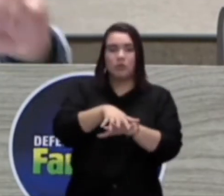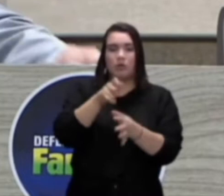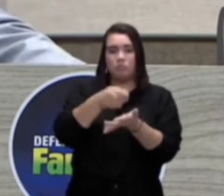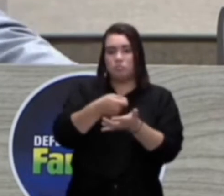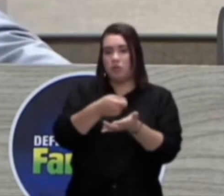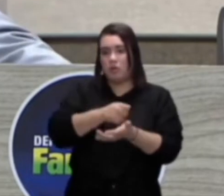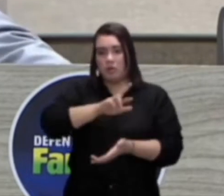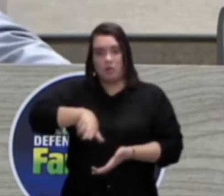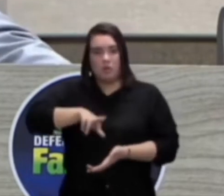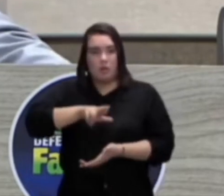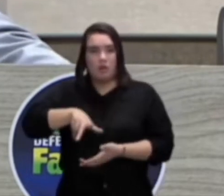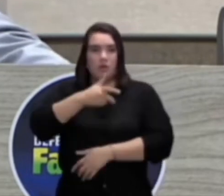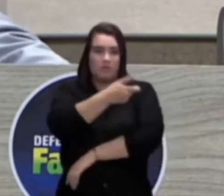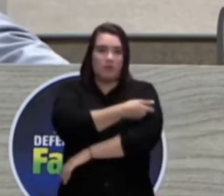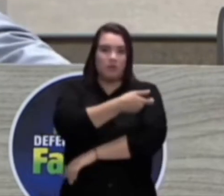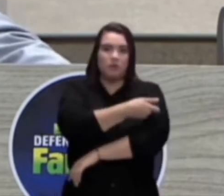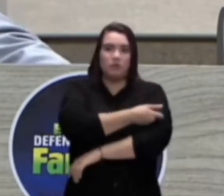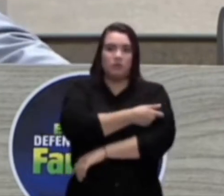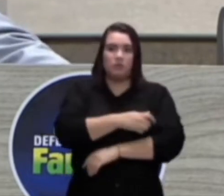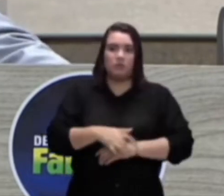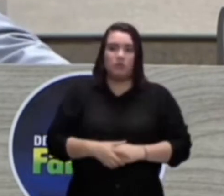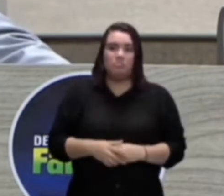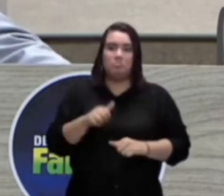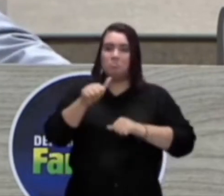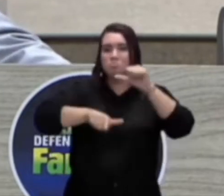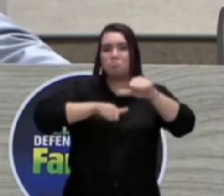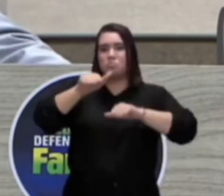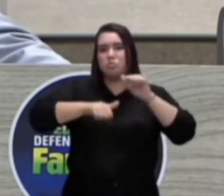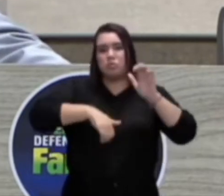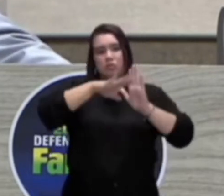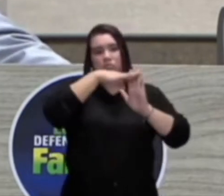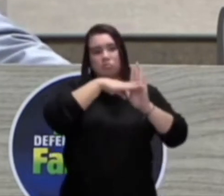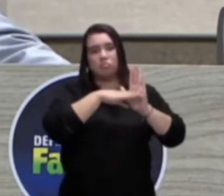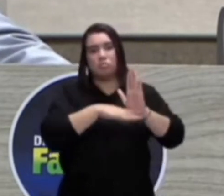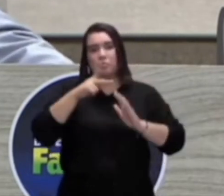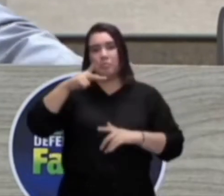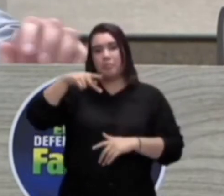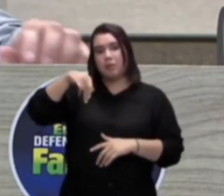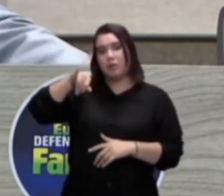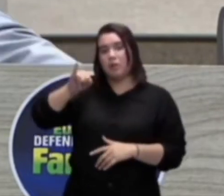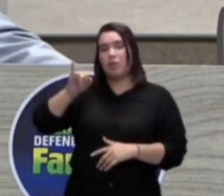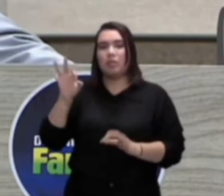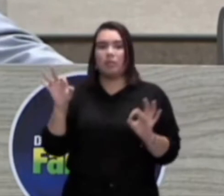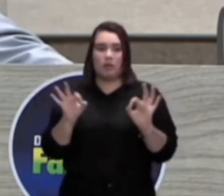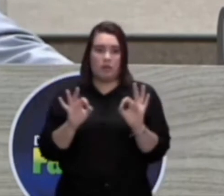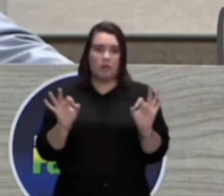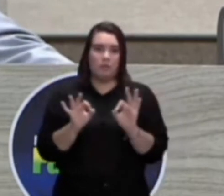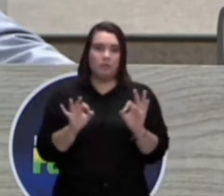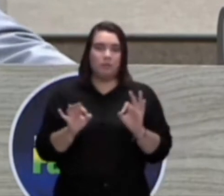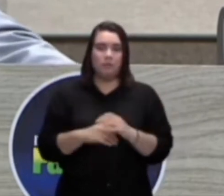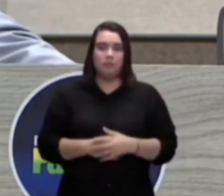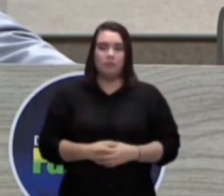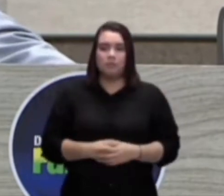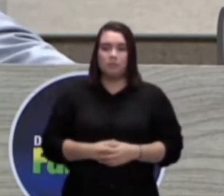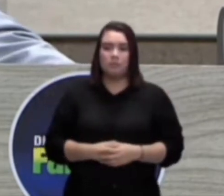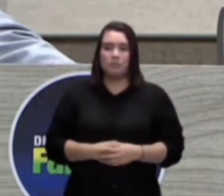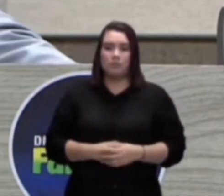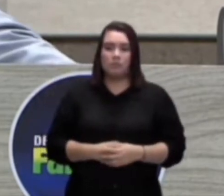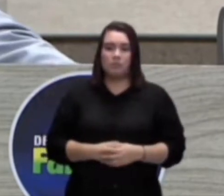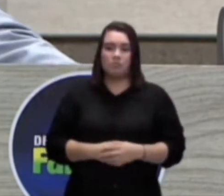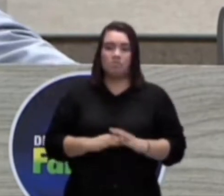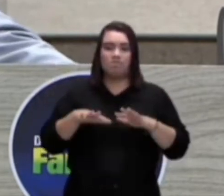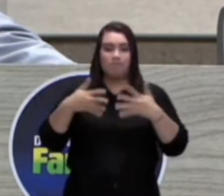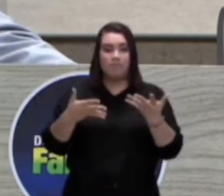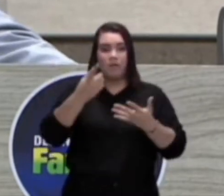houve nenhum tipo de alteração no PNI. Portanto, atendendo ao clamor